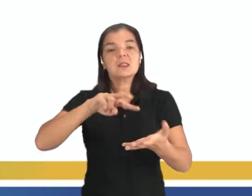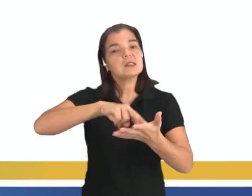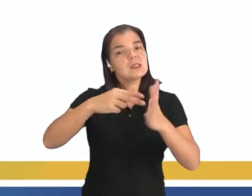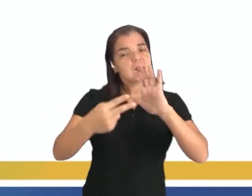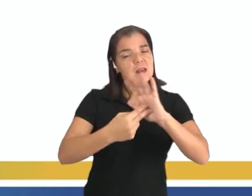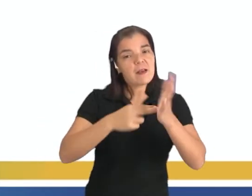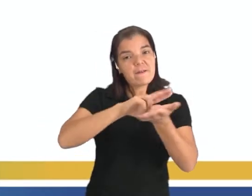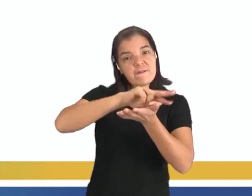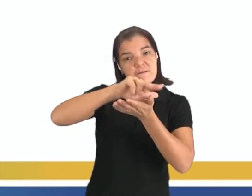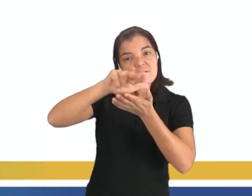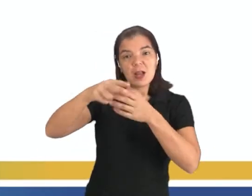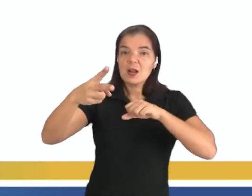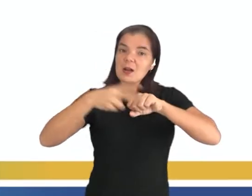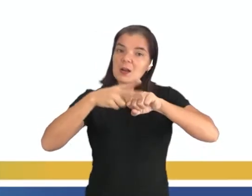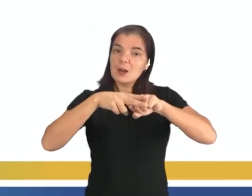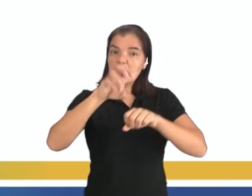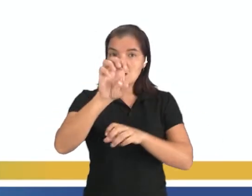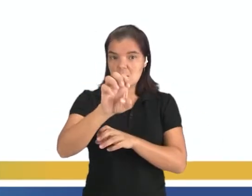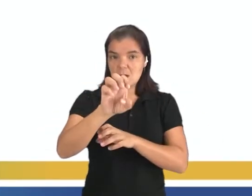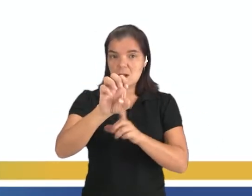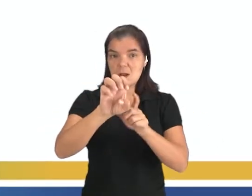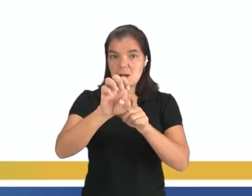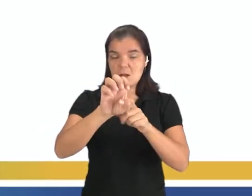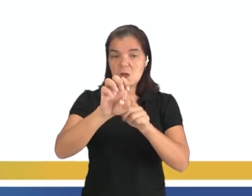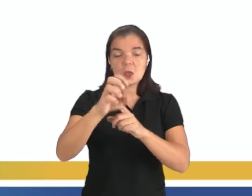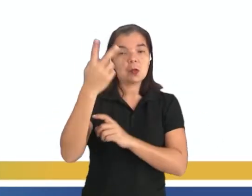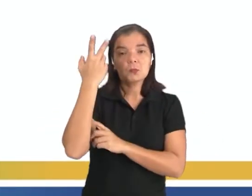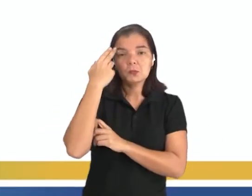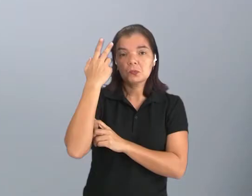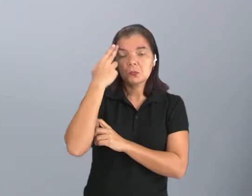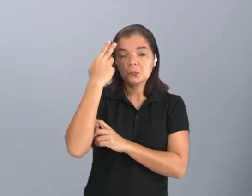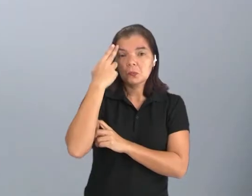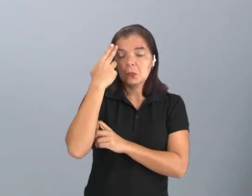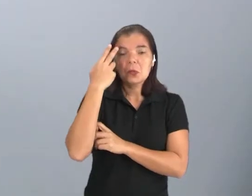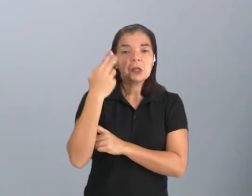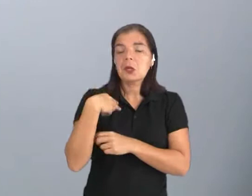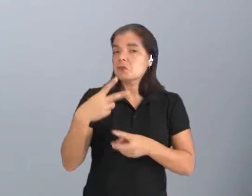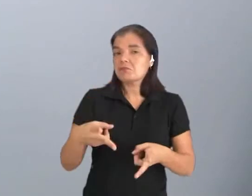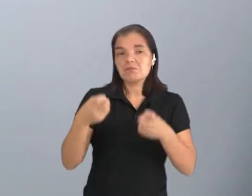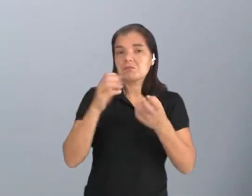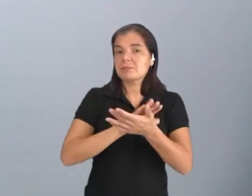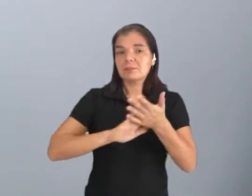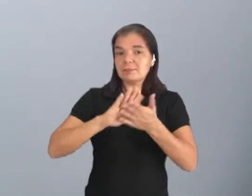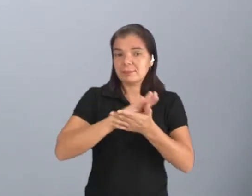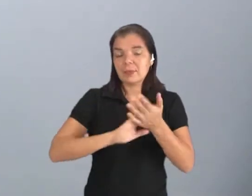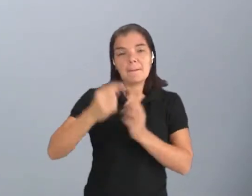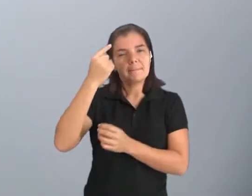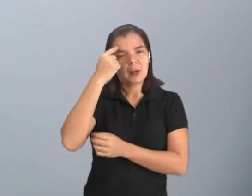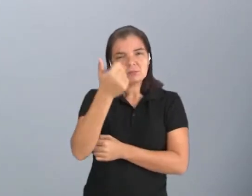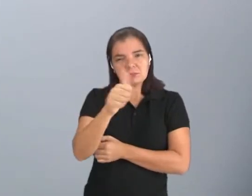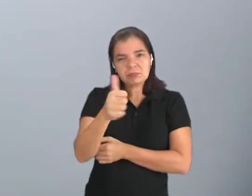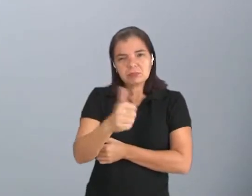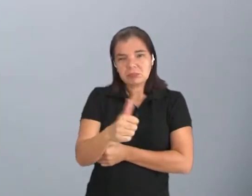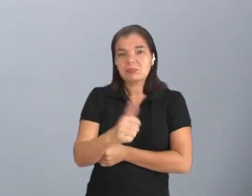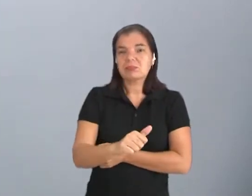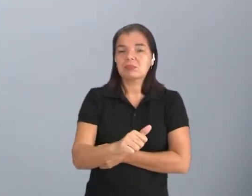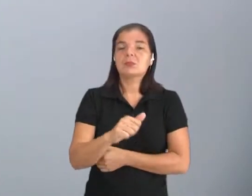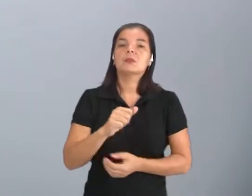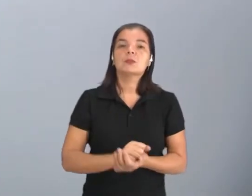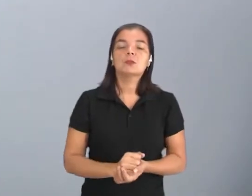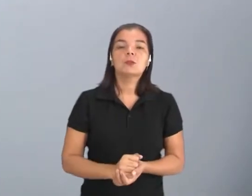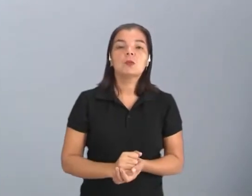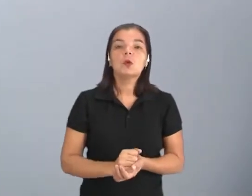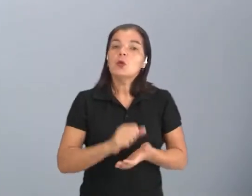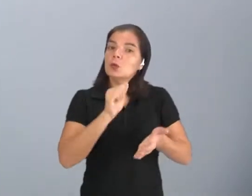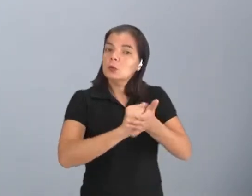como tinha outro verbo bem ali? E é tão comum que a gente nem percebe se a gente não parar para analisar, tá bom? Nos